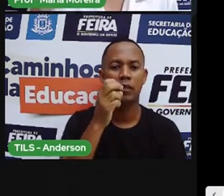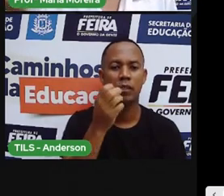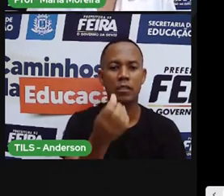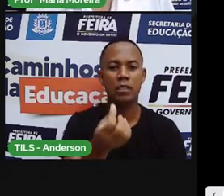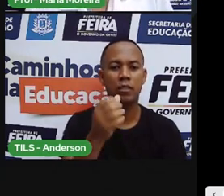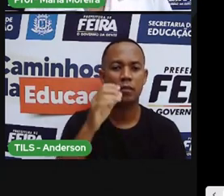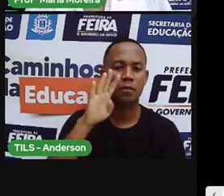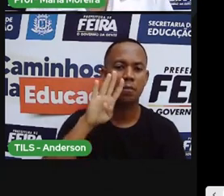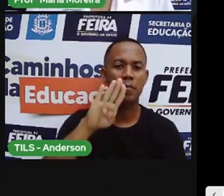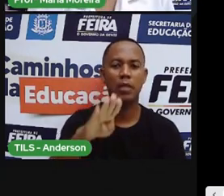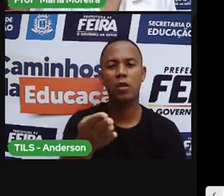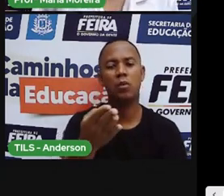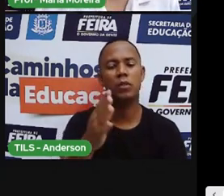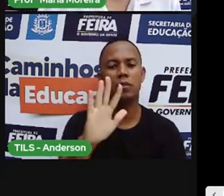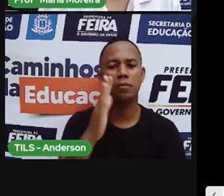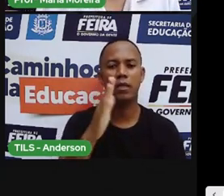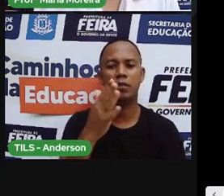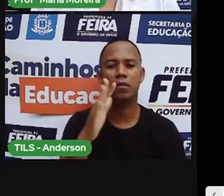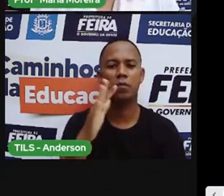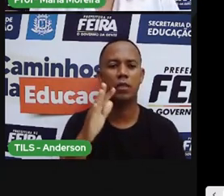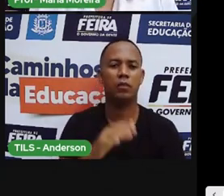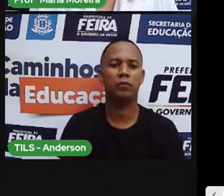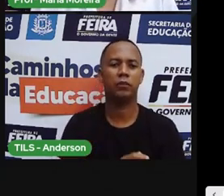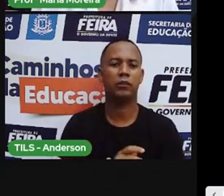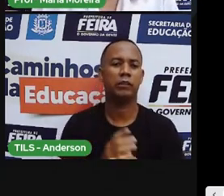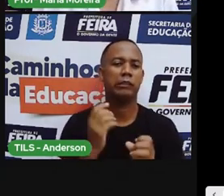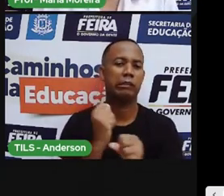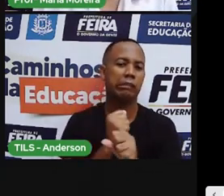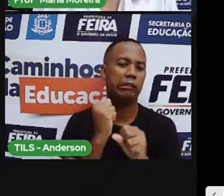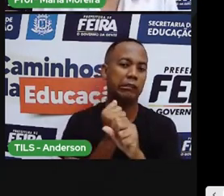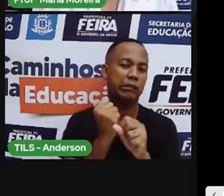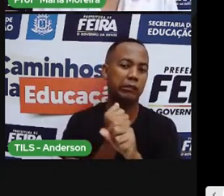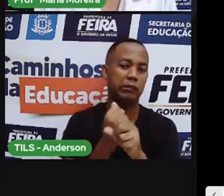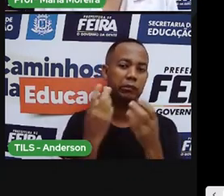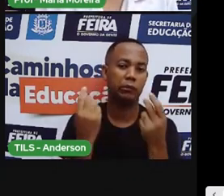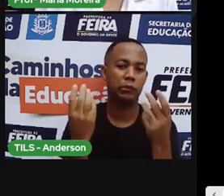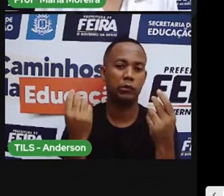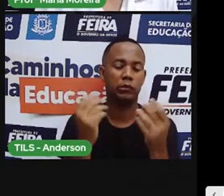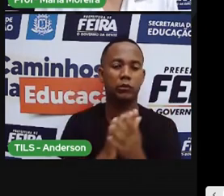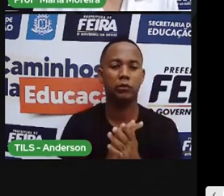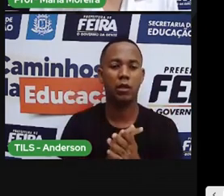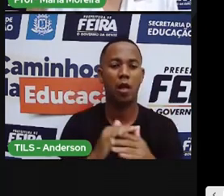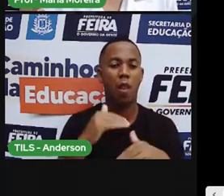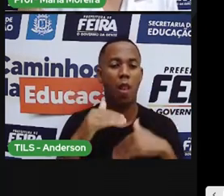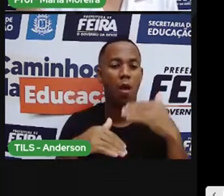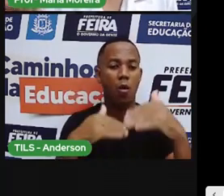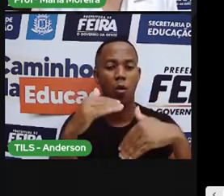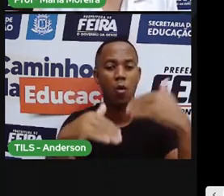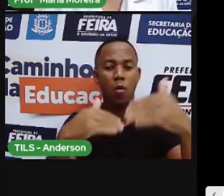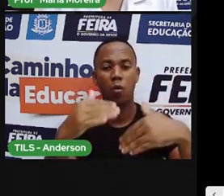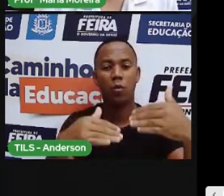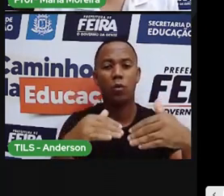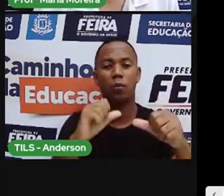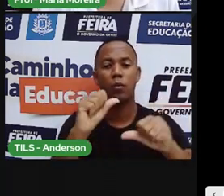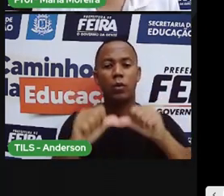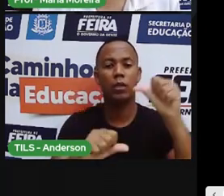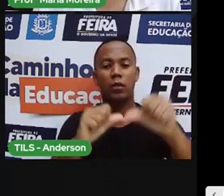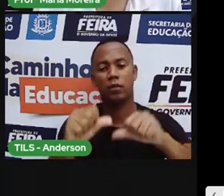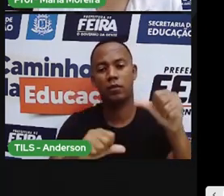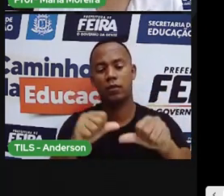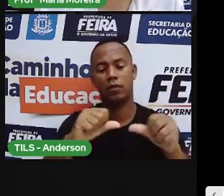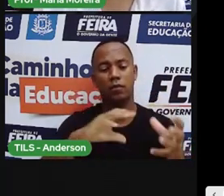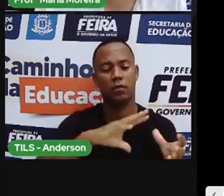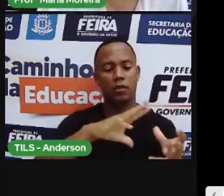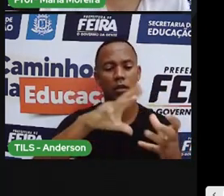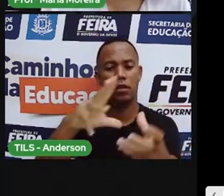Alguns dizem 4,5, 4,4, 4,6. De lá para cá, a Terra passou por constantes